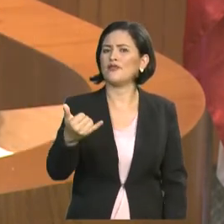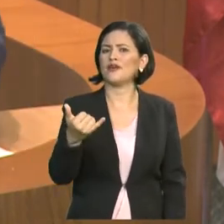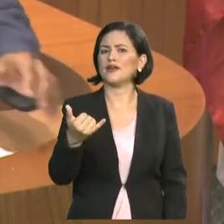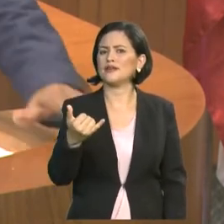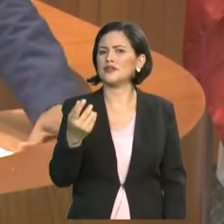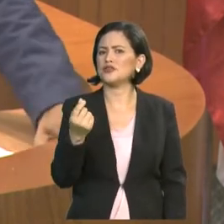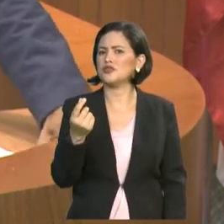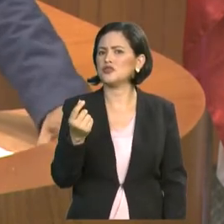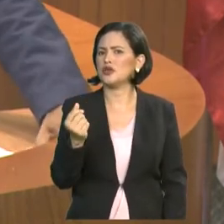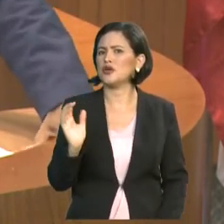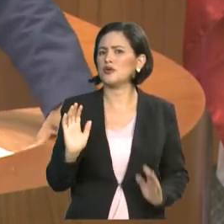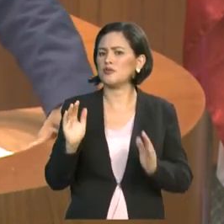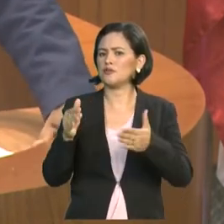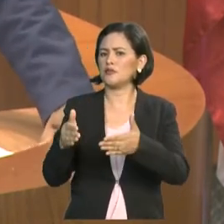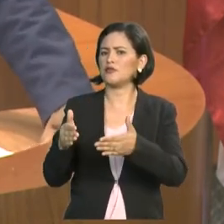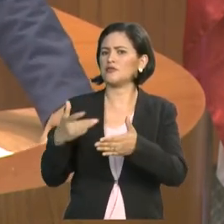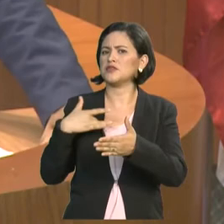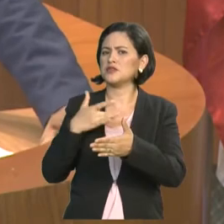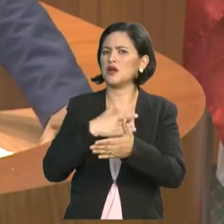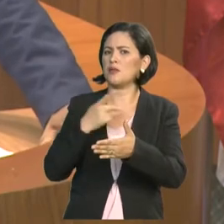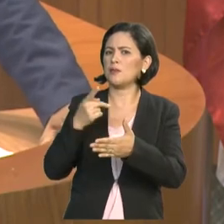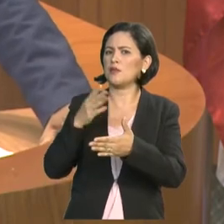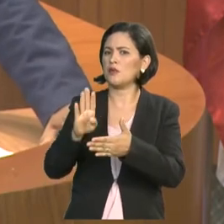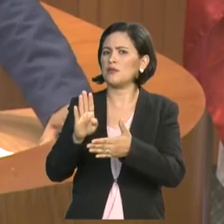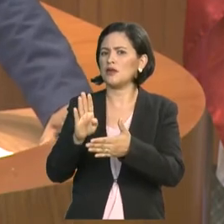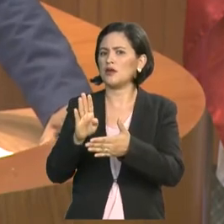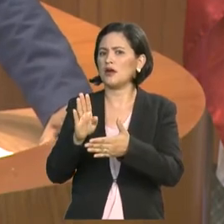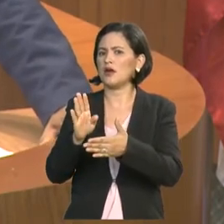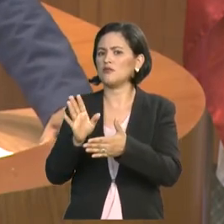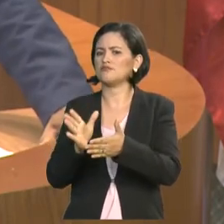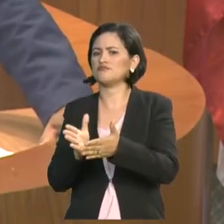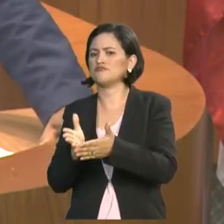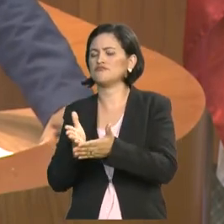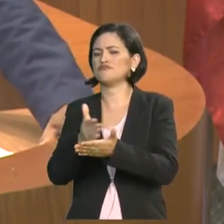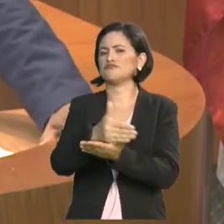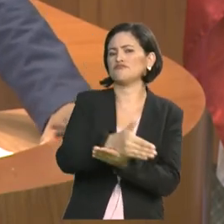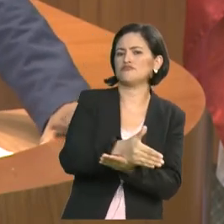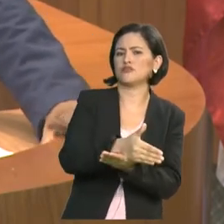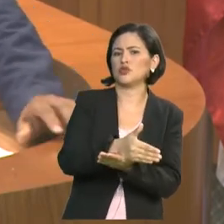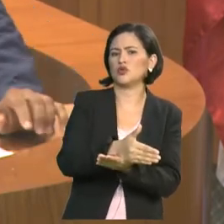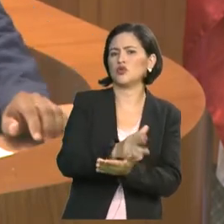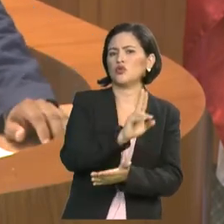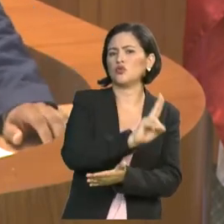pessoas morreram e pessoas se locupletam, pessoas se beneficiam,